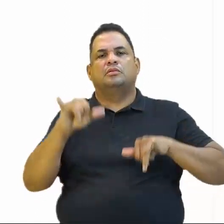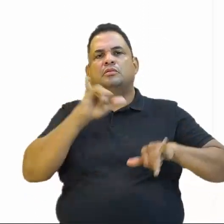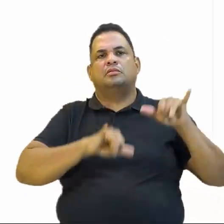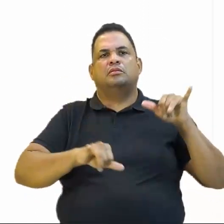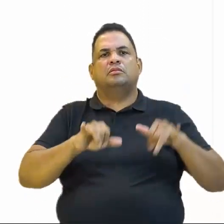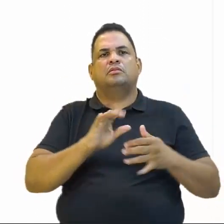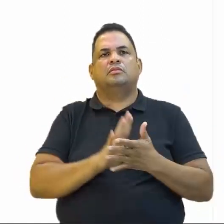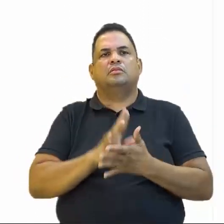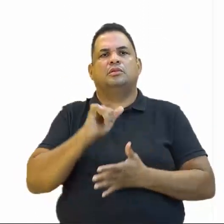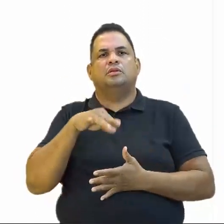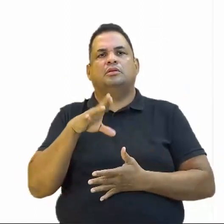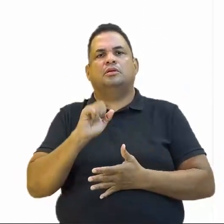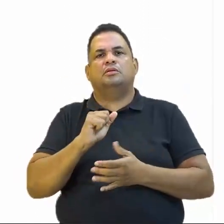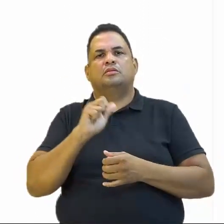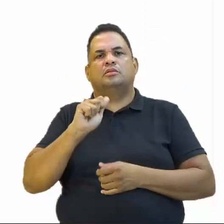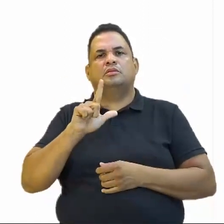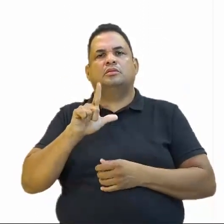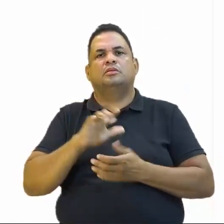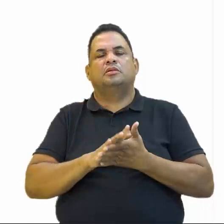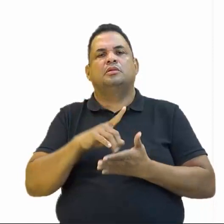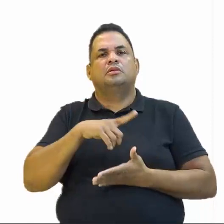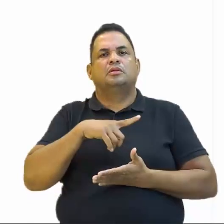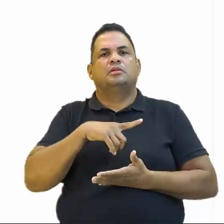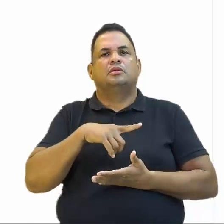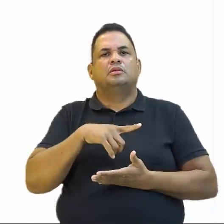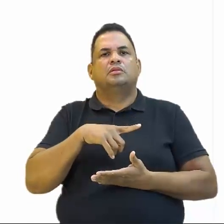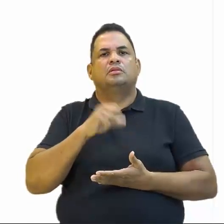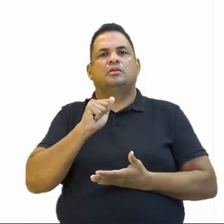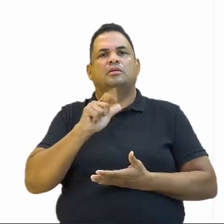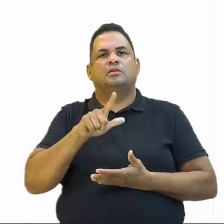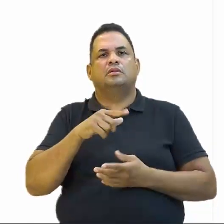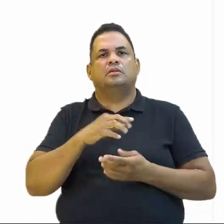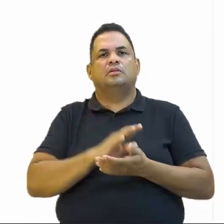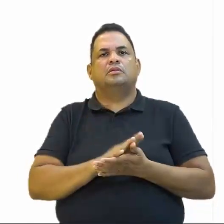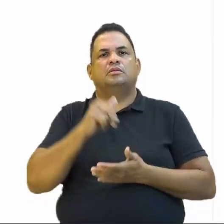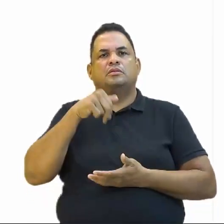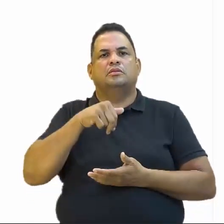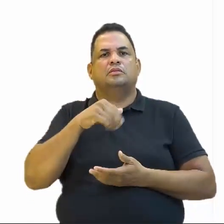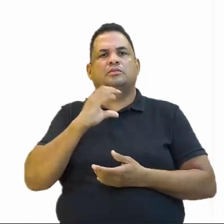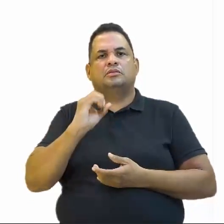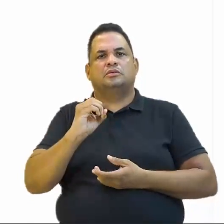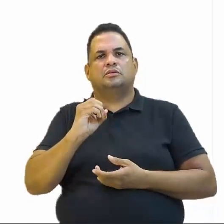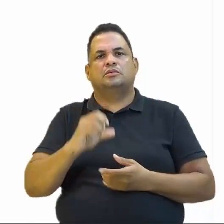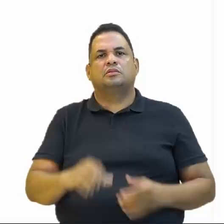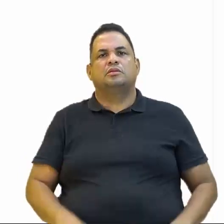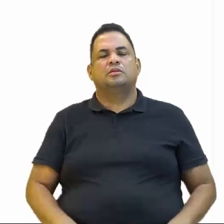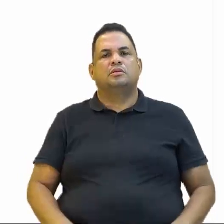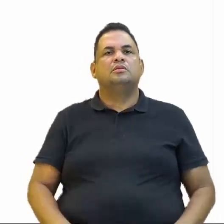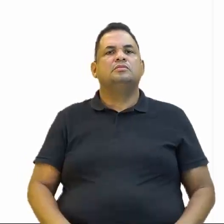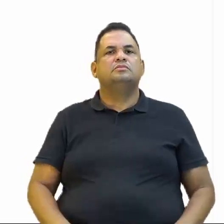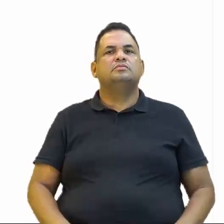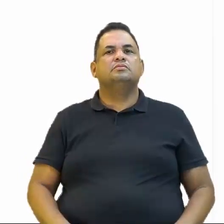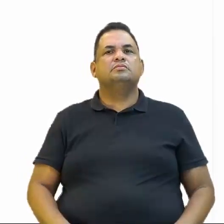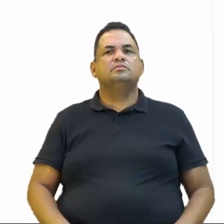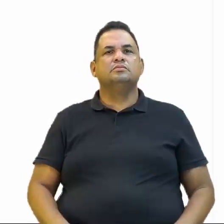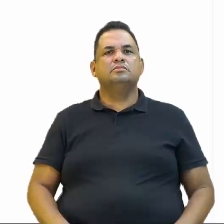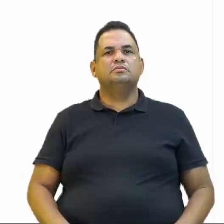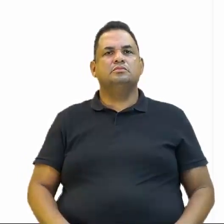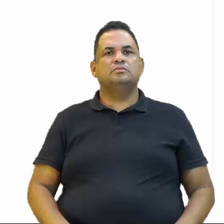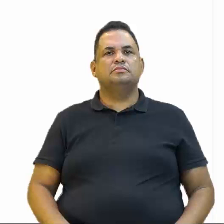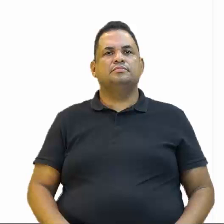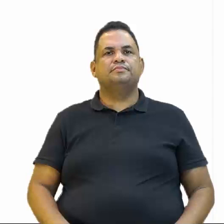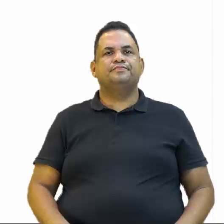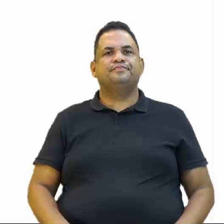de alumínio, a gente vai observar, ó, alumínio, nitrogênio, oxigênio. Também são 3 elementos